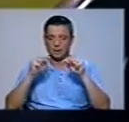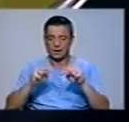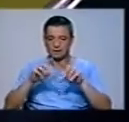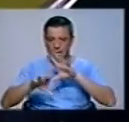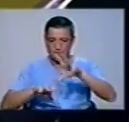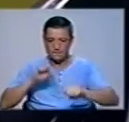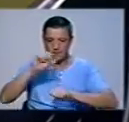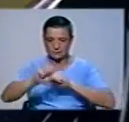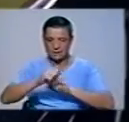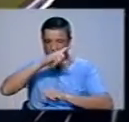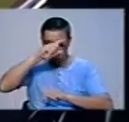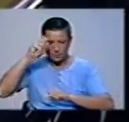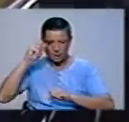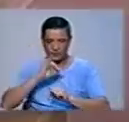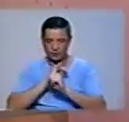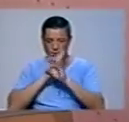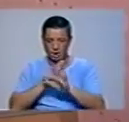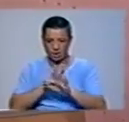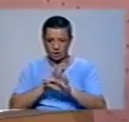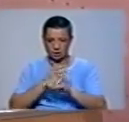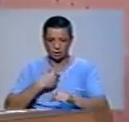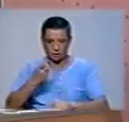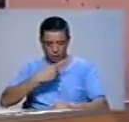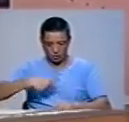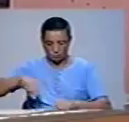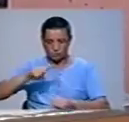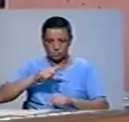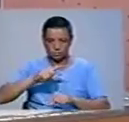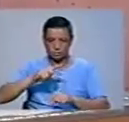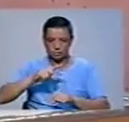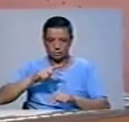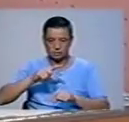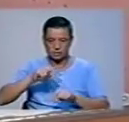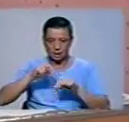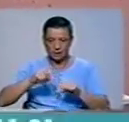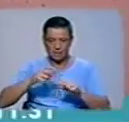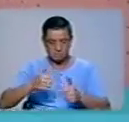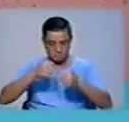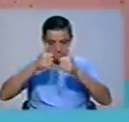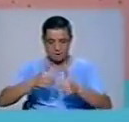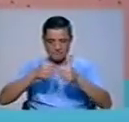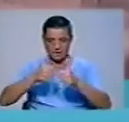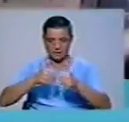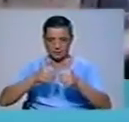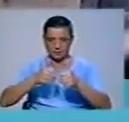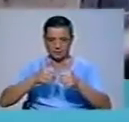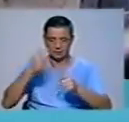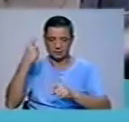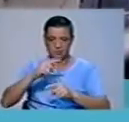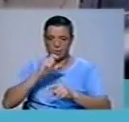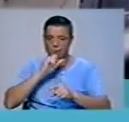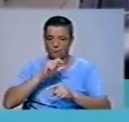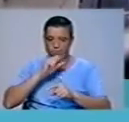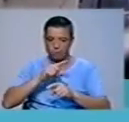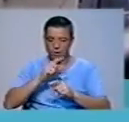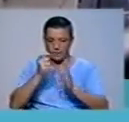massa não vai ter dificuldade nenhuma. Se seguir os passos que nós aqui recomendamos, a massa vai-lhe calhar bem. Ainda tem outra coisa, é que realmente depois é uma